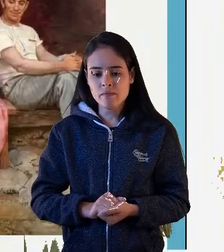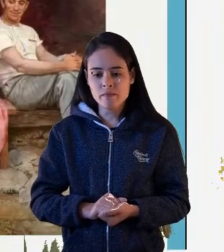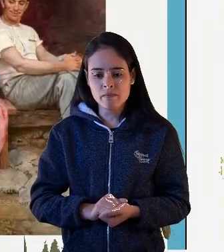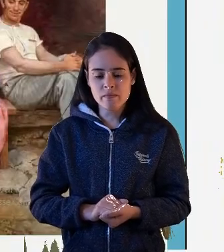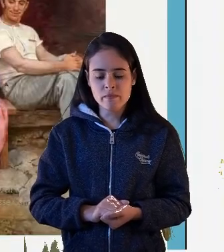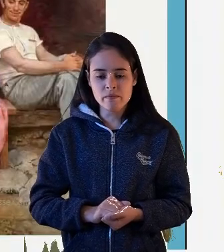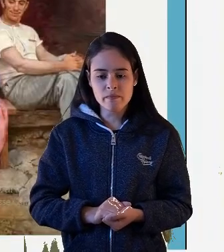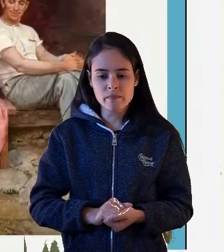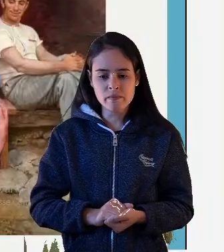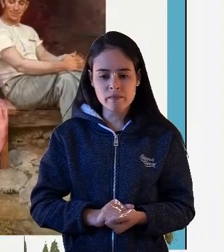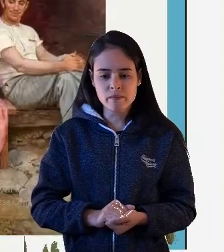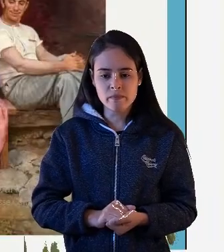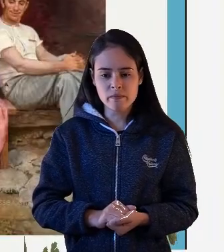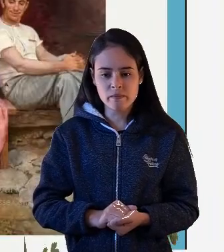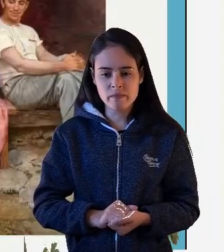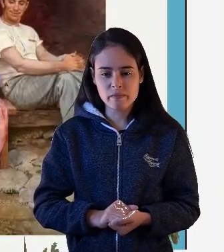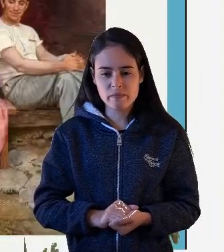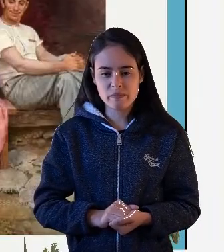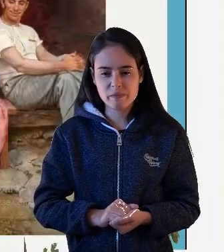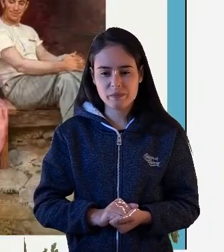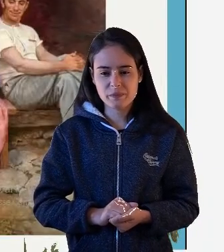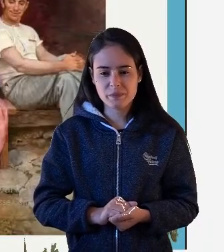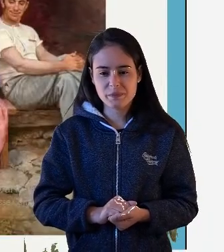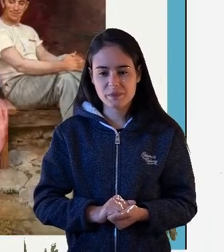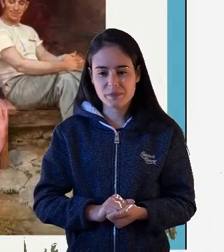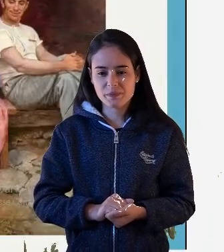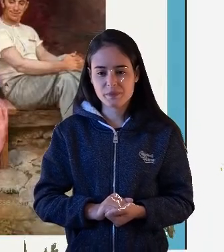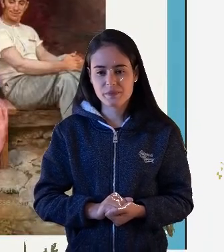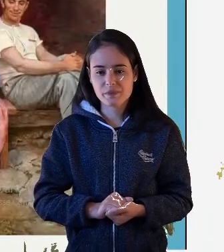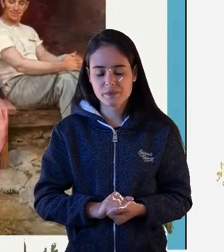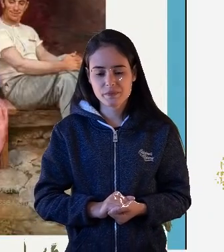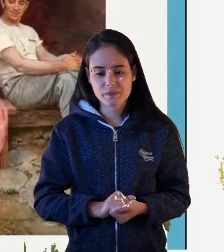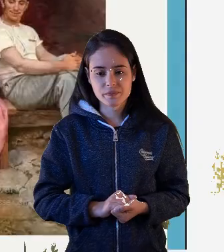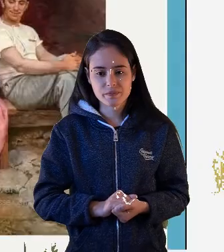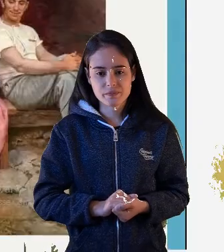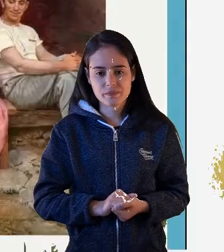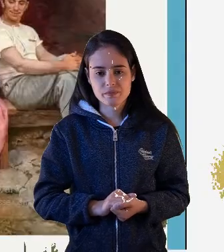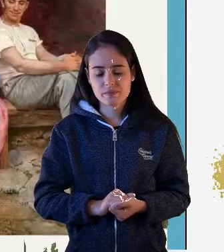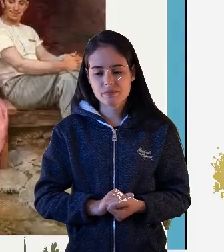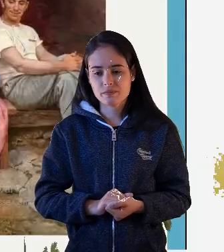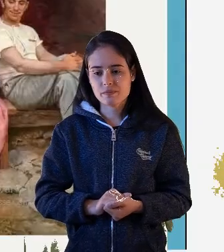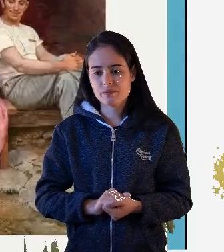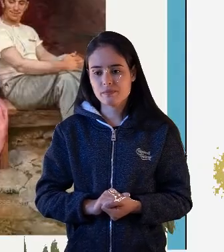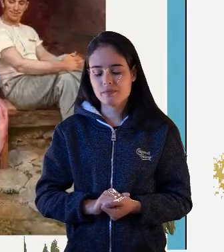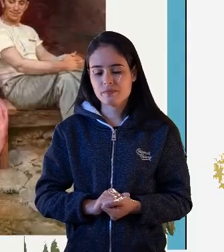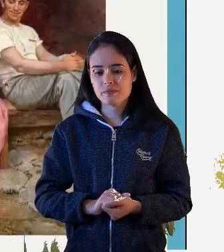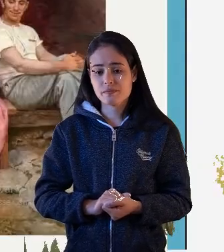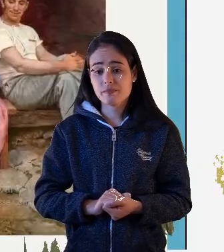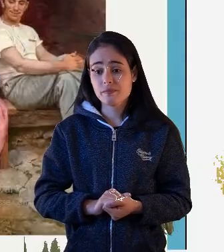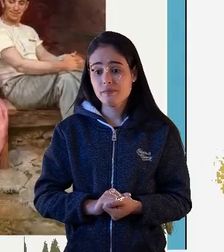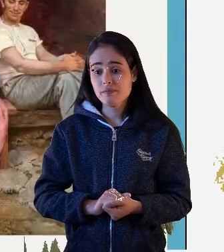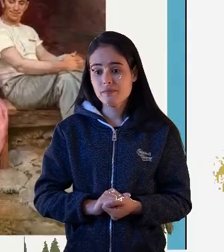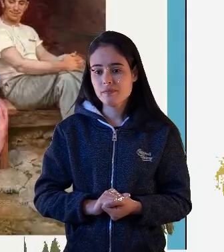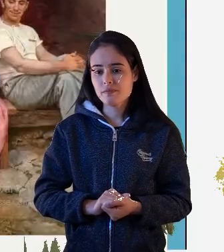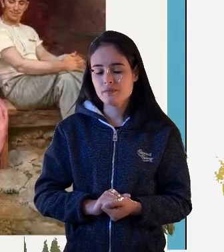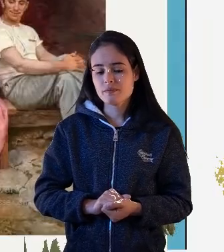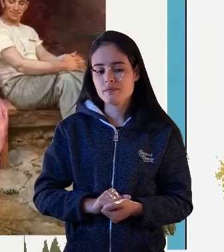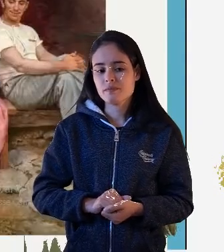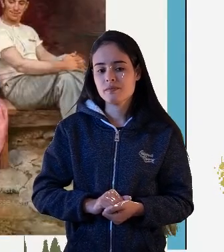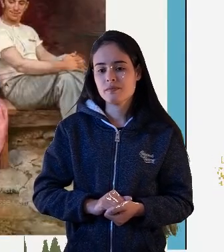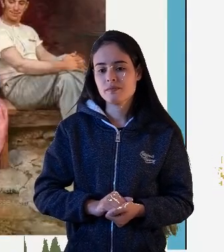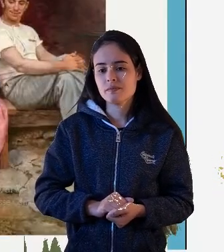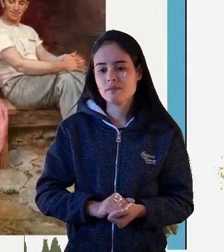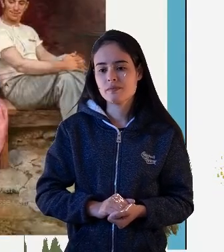que talvez o filho passe, né, por mais privilégios do que ela passou, né? Mas ali, esse quadro, no caso, é mesmo essa ideia